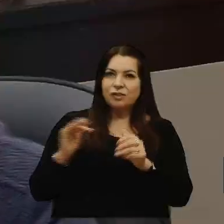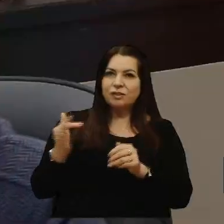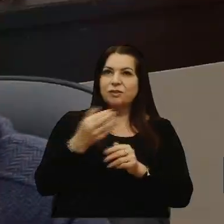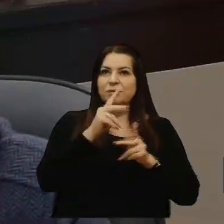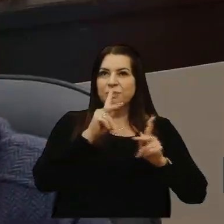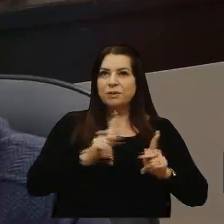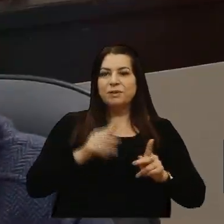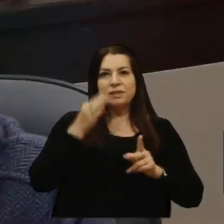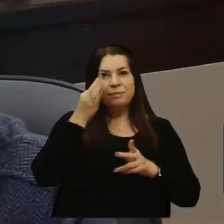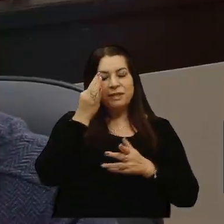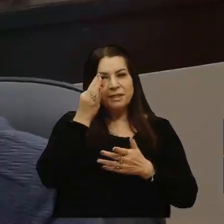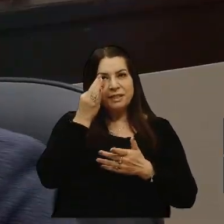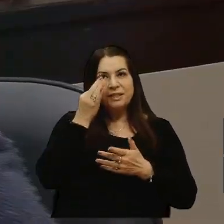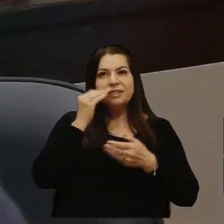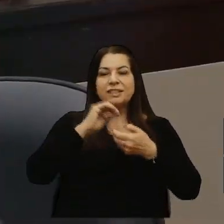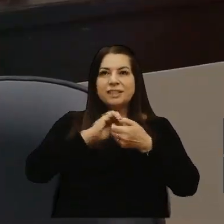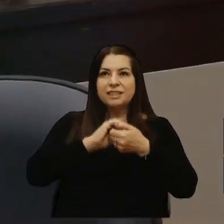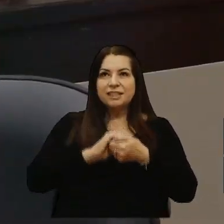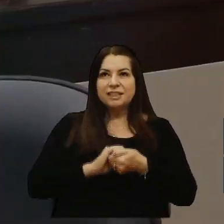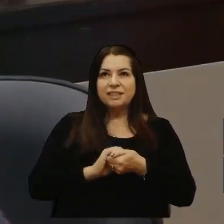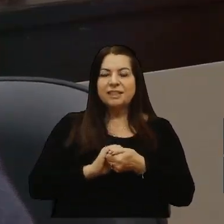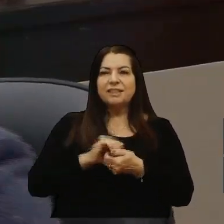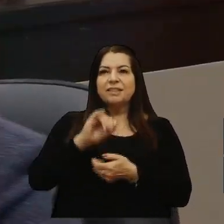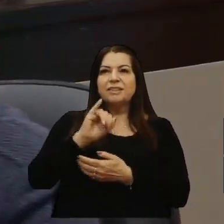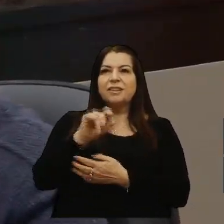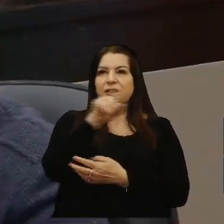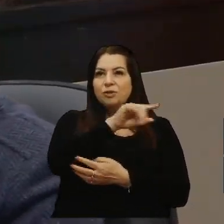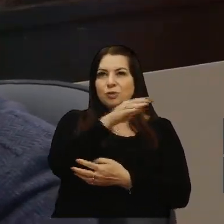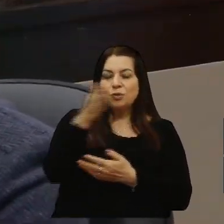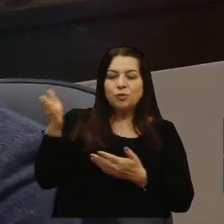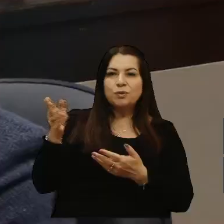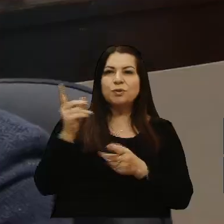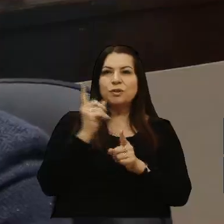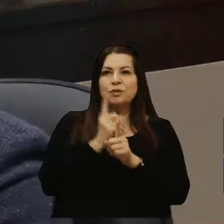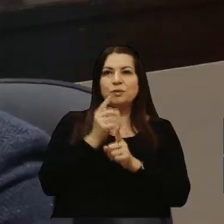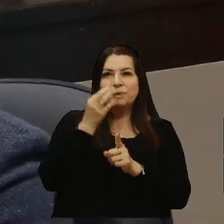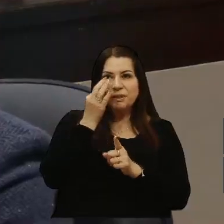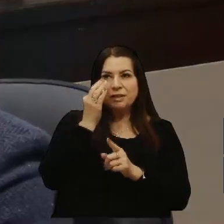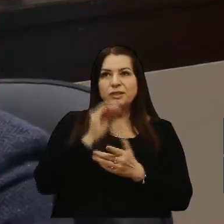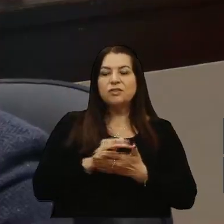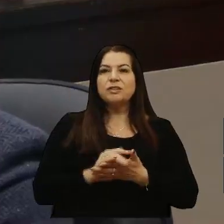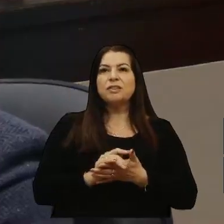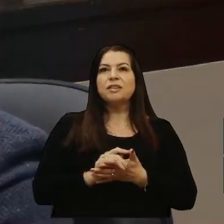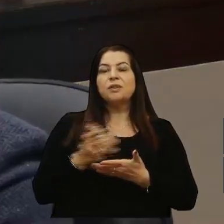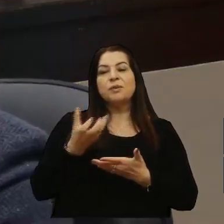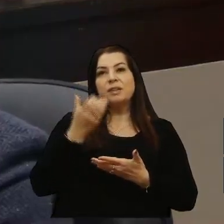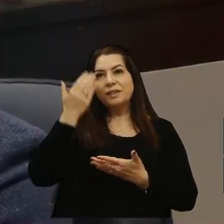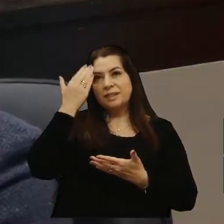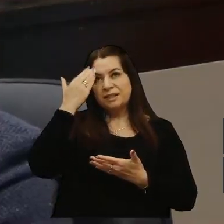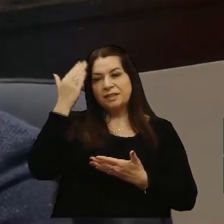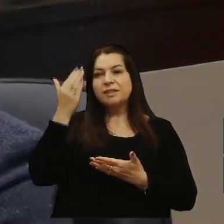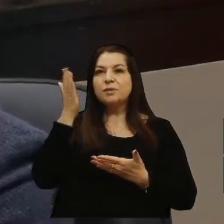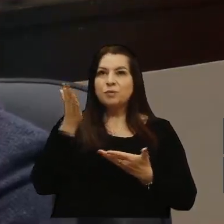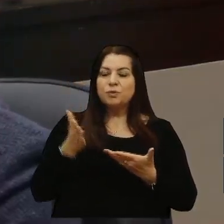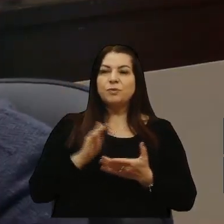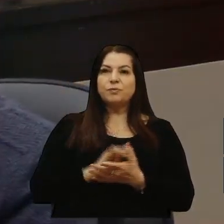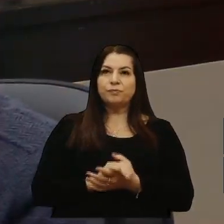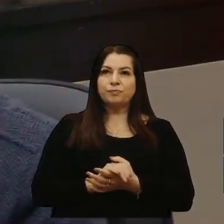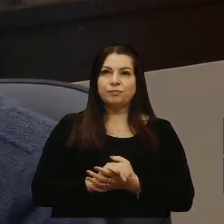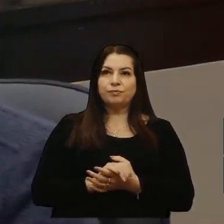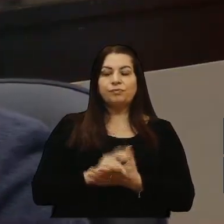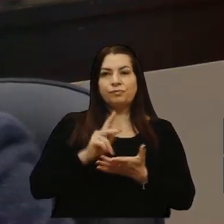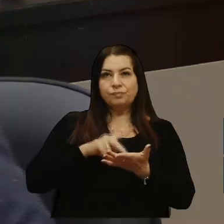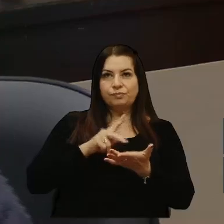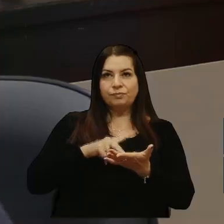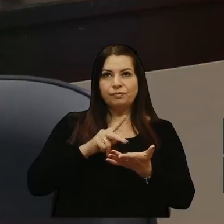pessoas presentes. Saudar a Milka Julianotti, o Edu que estão aqui, todo mundo que se faz presente. E aqui eu queria agradecer hoje, na verdade,